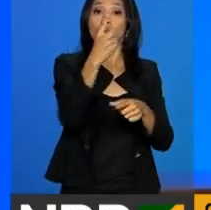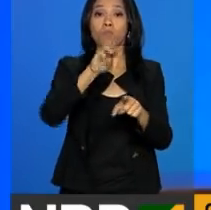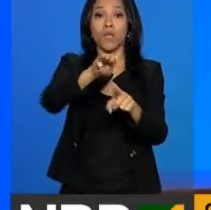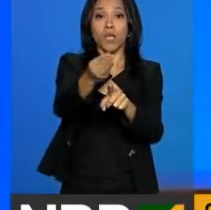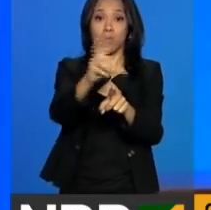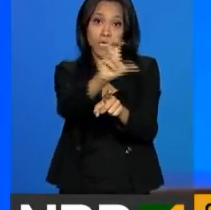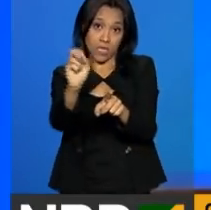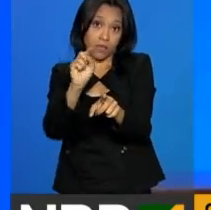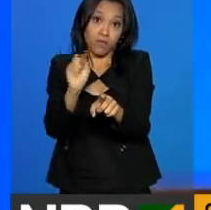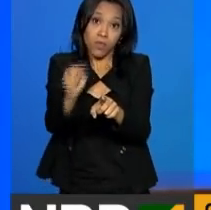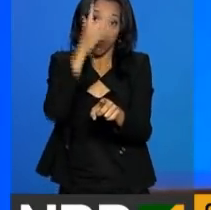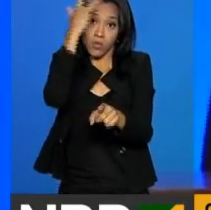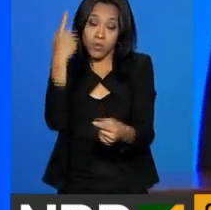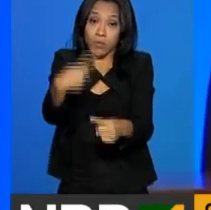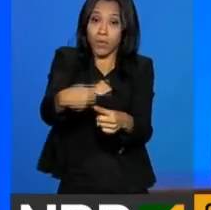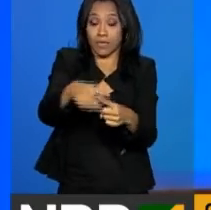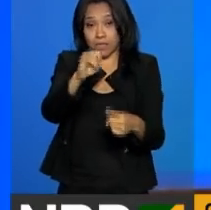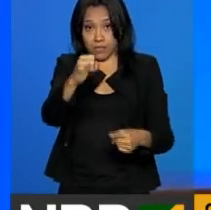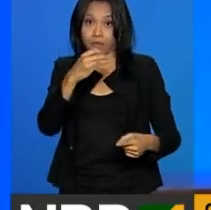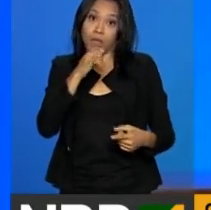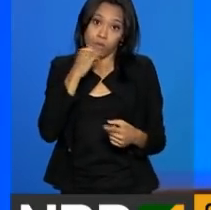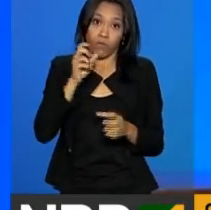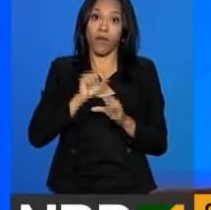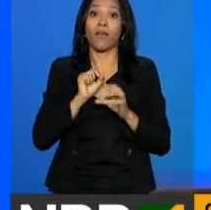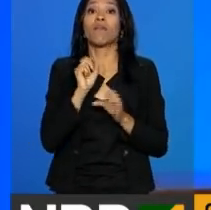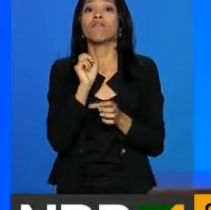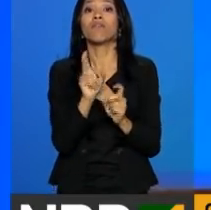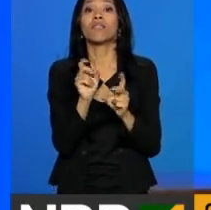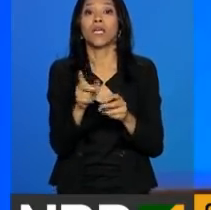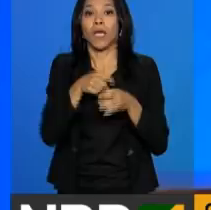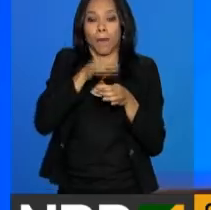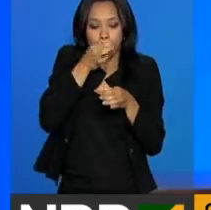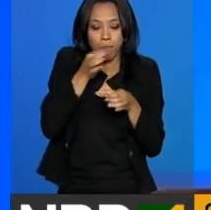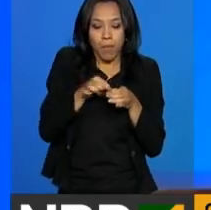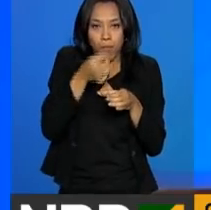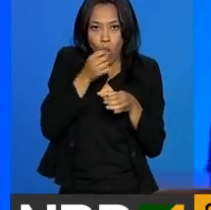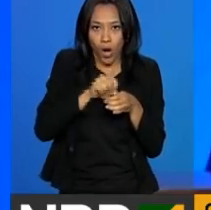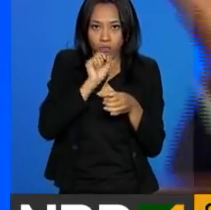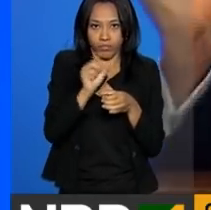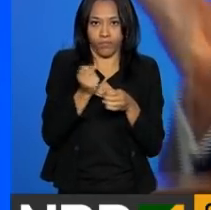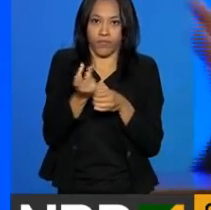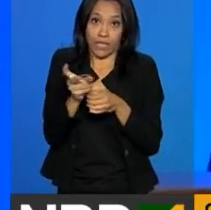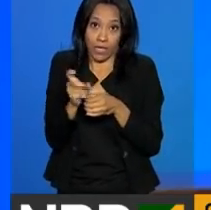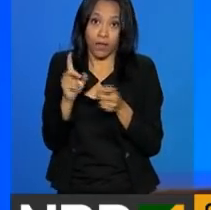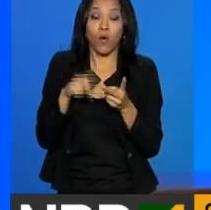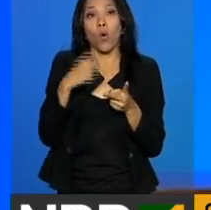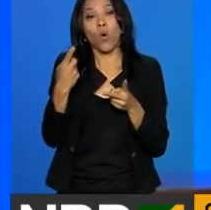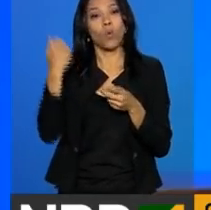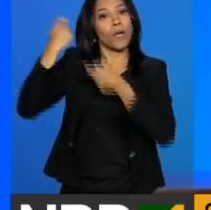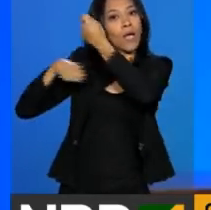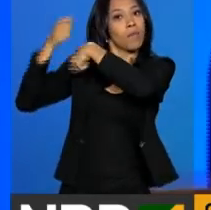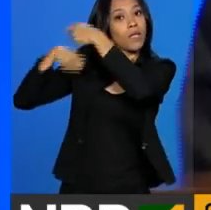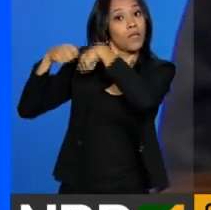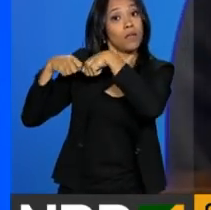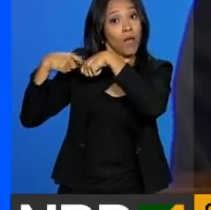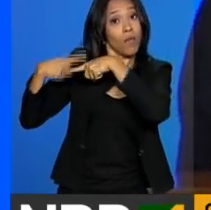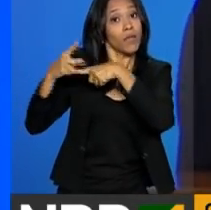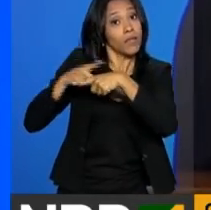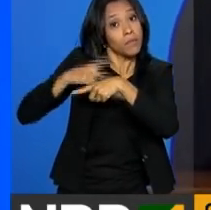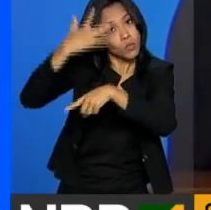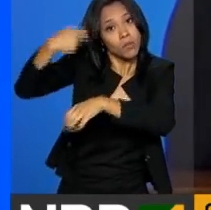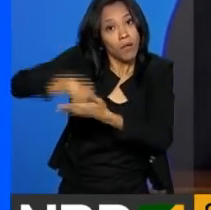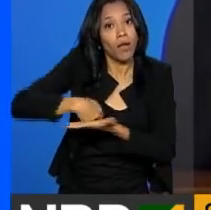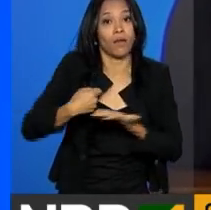pessoas porque se o sujeito vai vender pipocas e obter de alimentos e vai prestar um serviço um cabeleireiro é porque tem público que